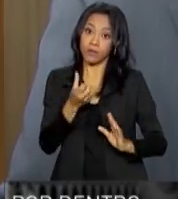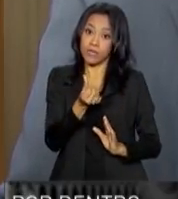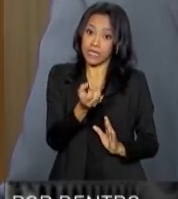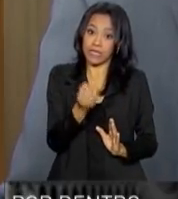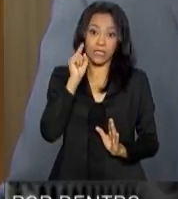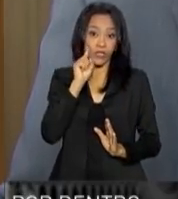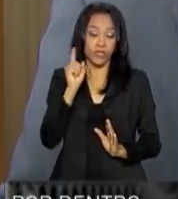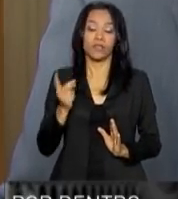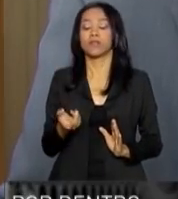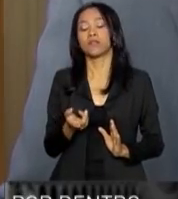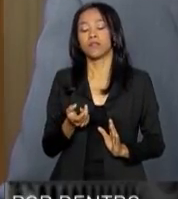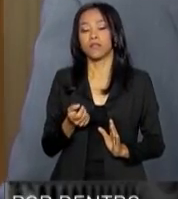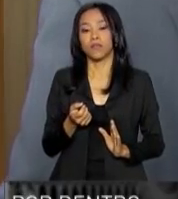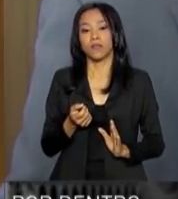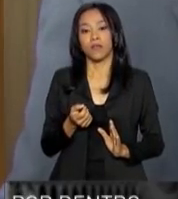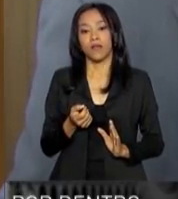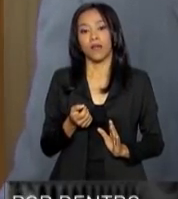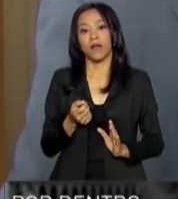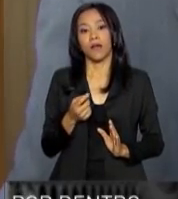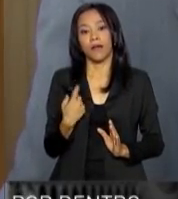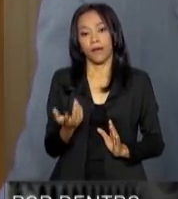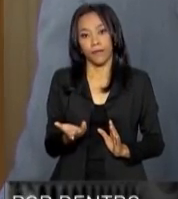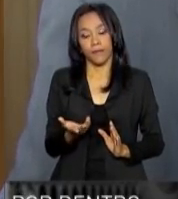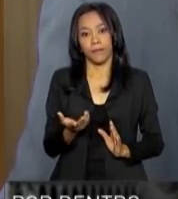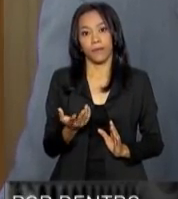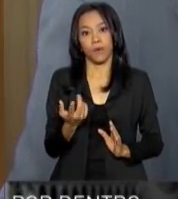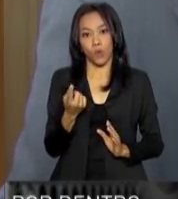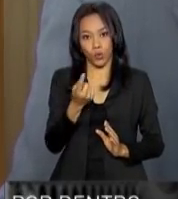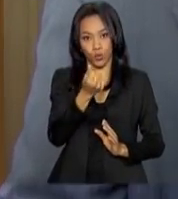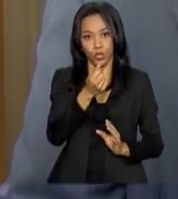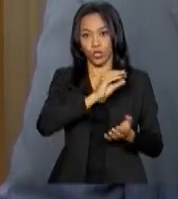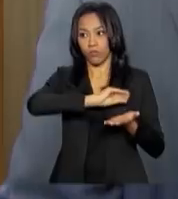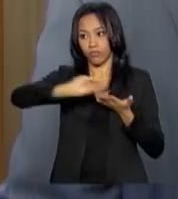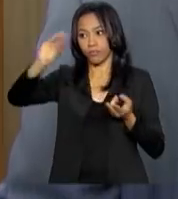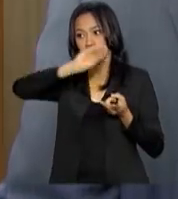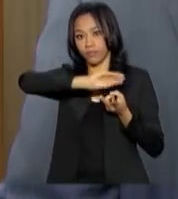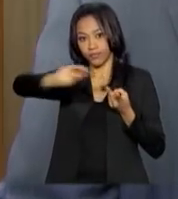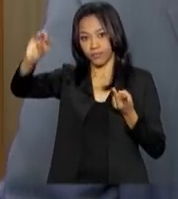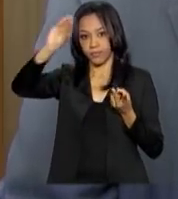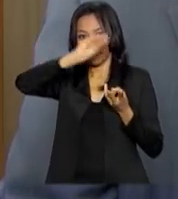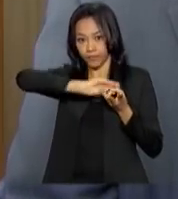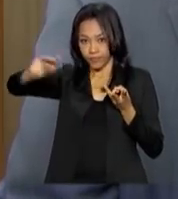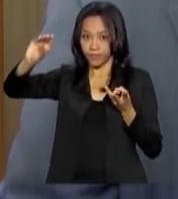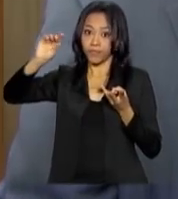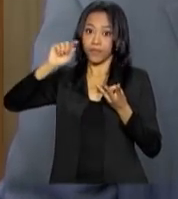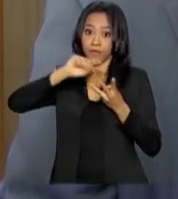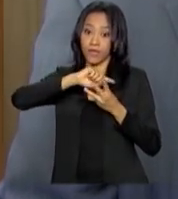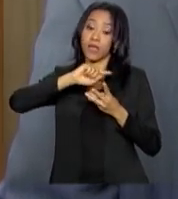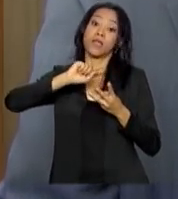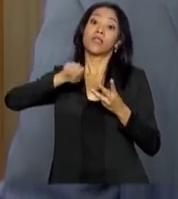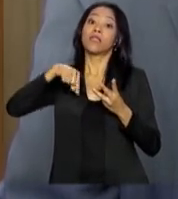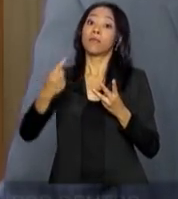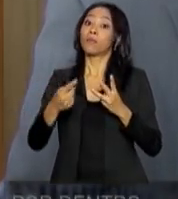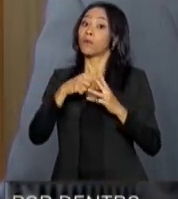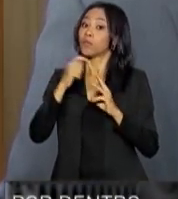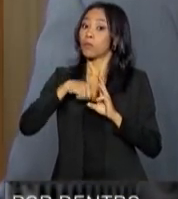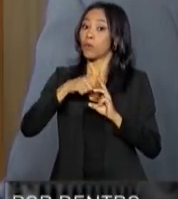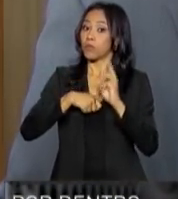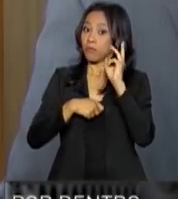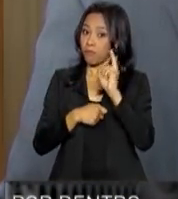o valor do benefício dela para o banco de forma bloqueada se depois de dois meses ela não